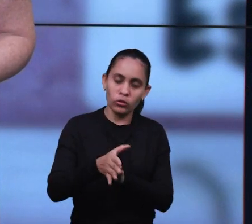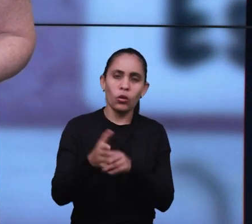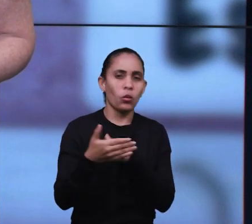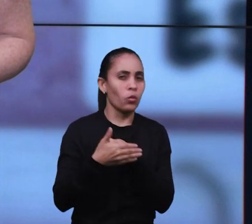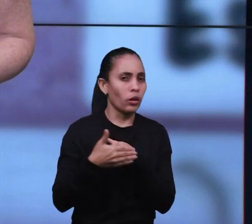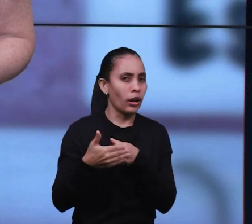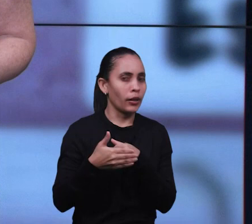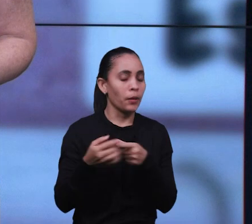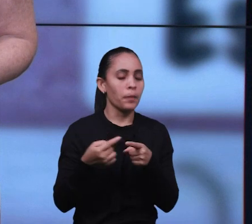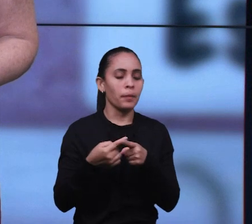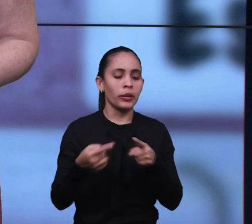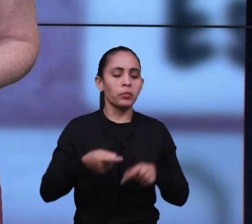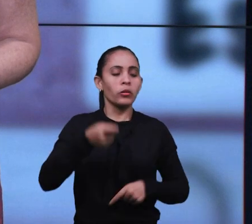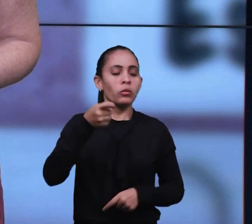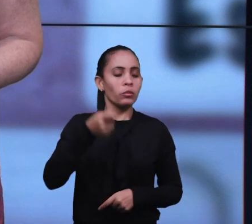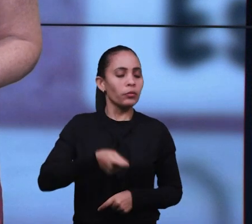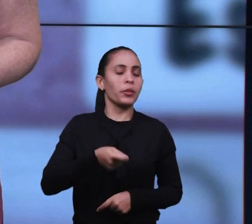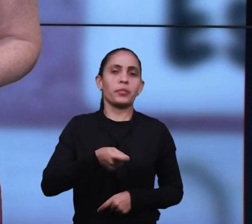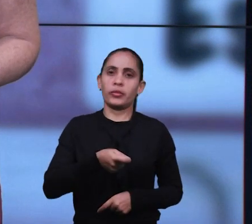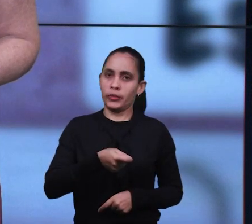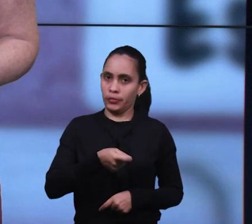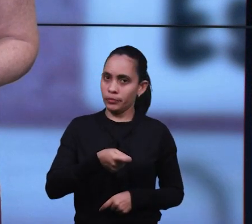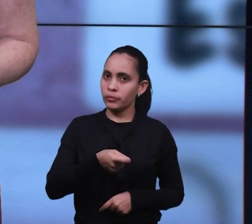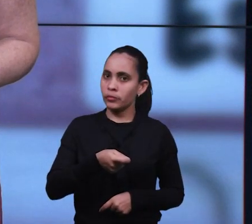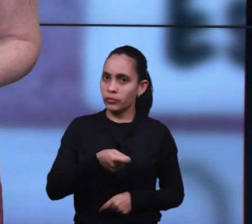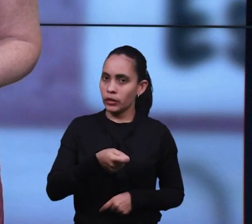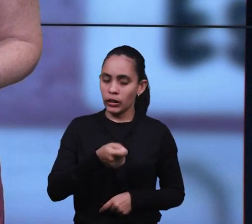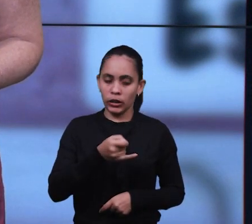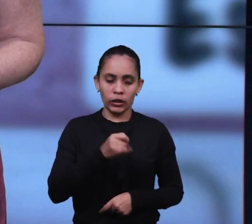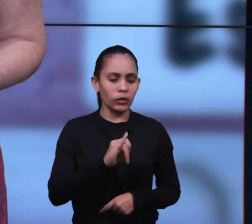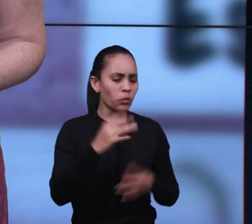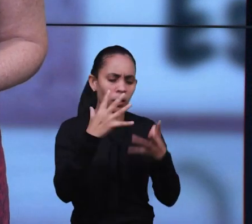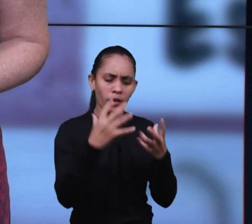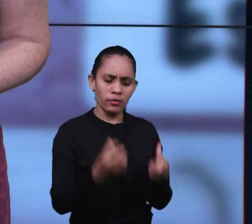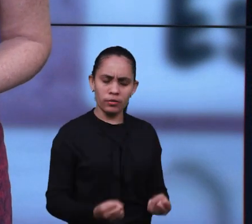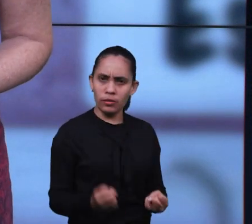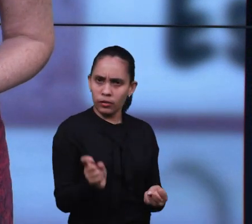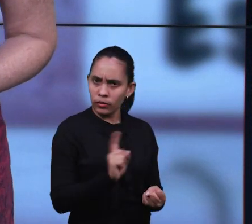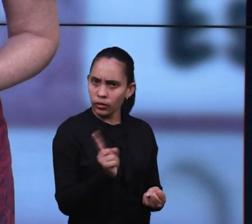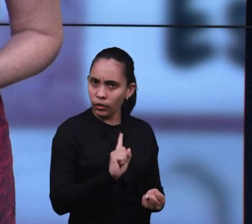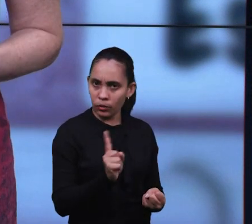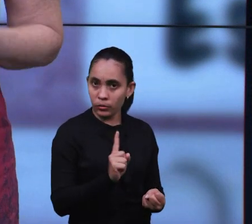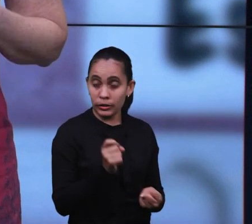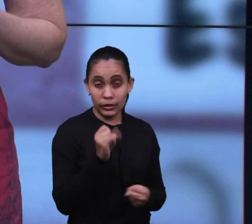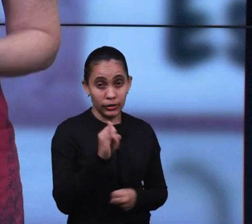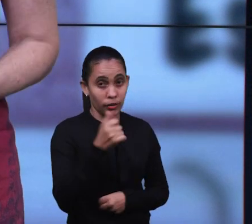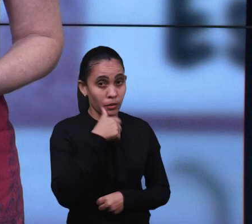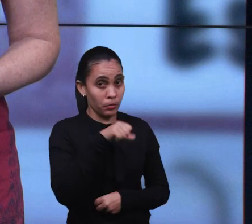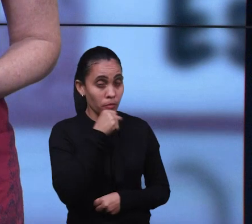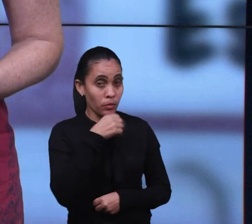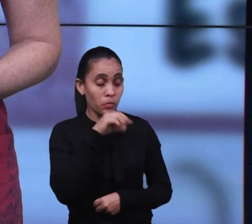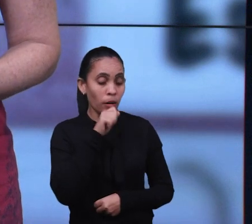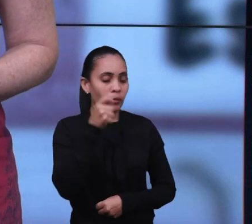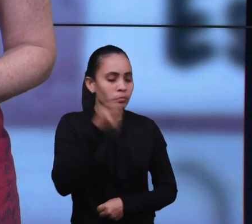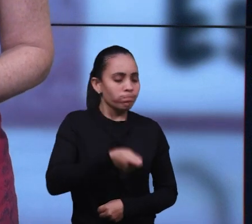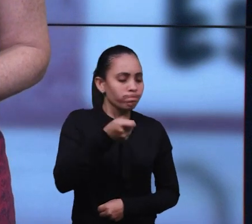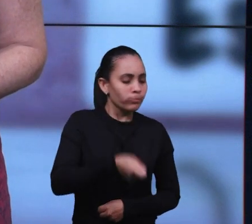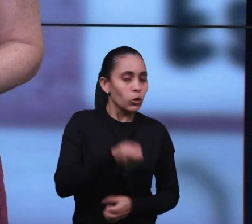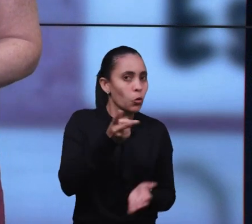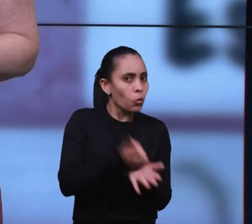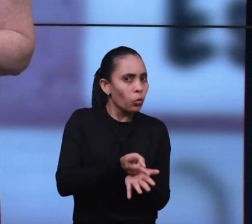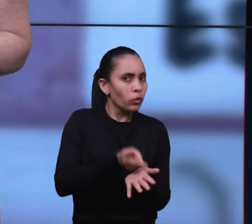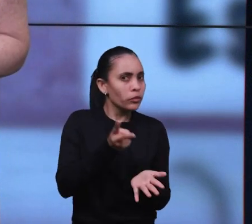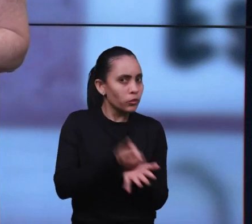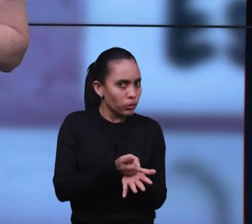carinho, mas também com firmeza, demonstrando que não aprova sua atitude. Se os pais resistirem na